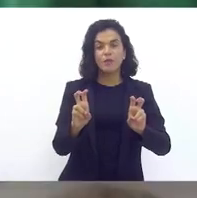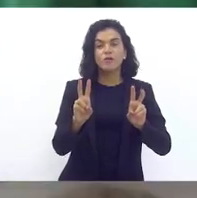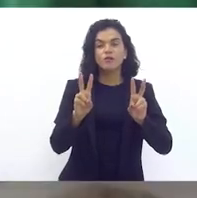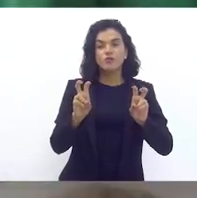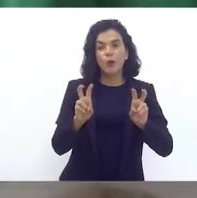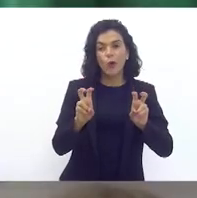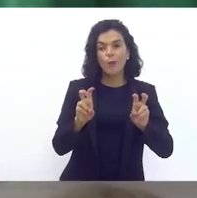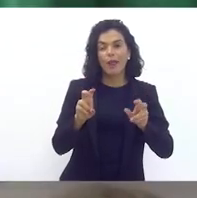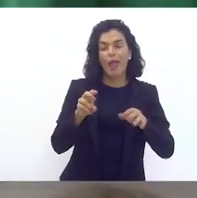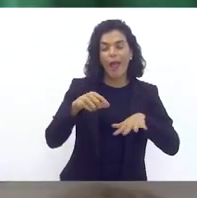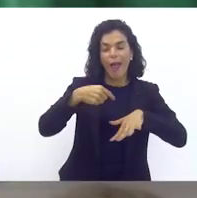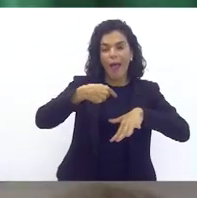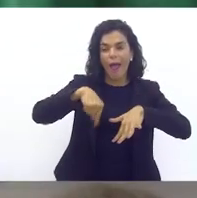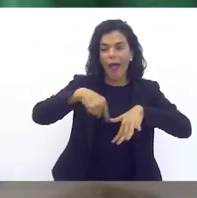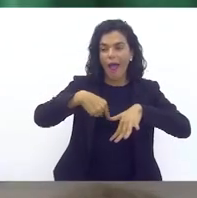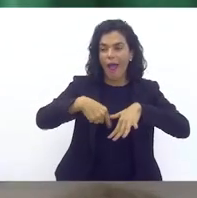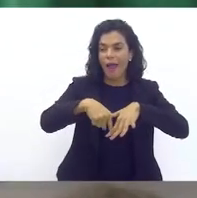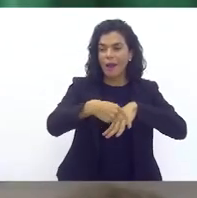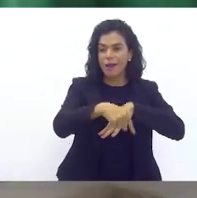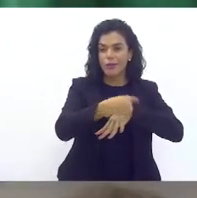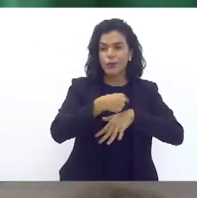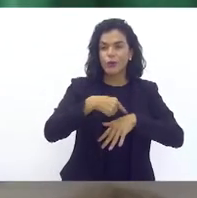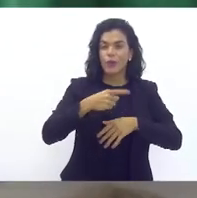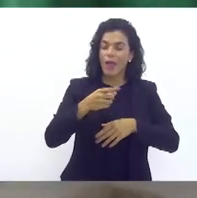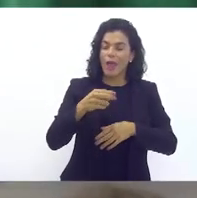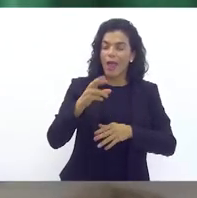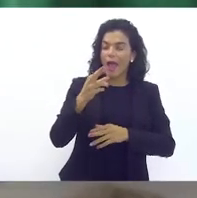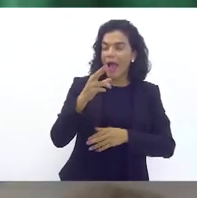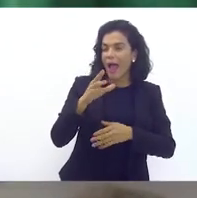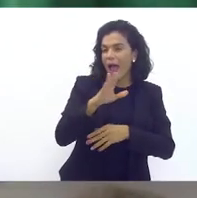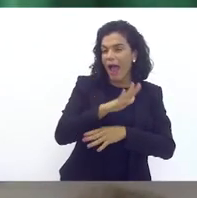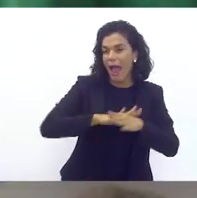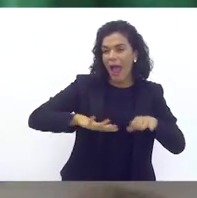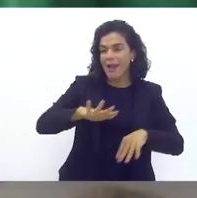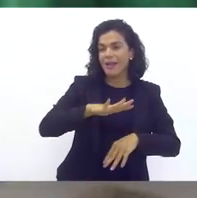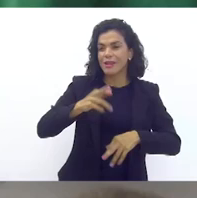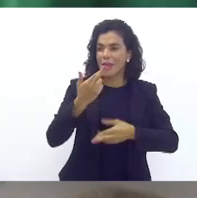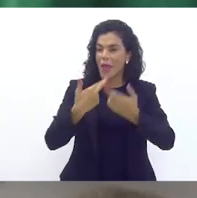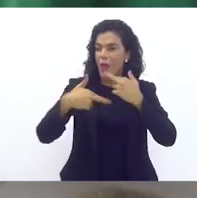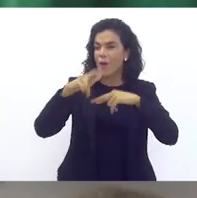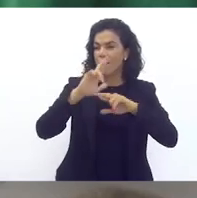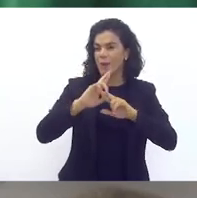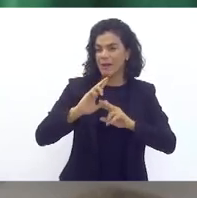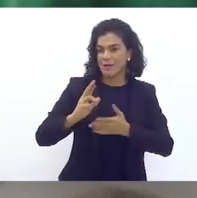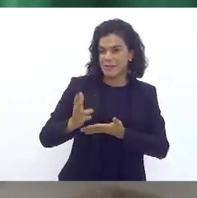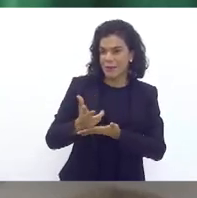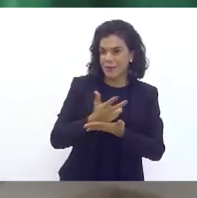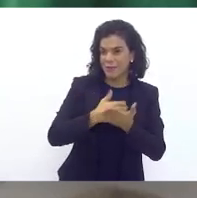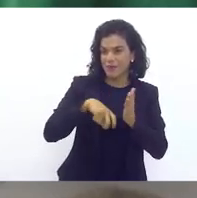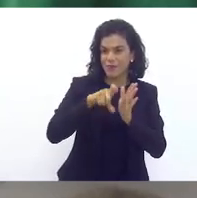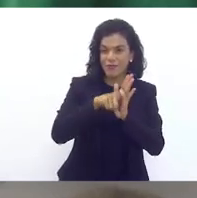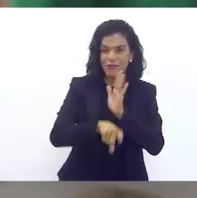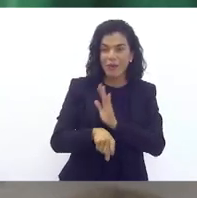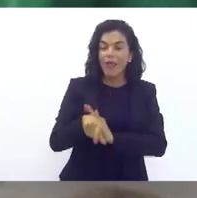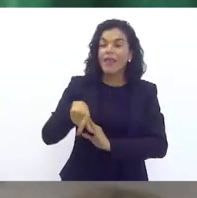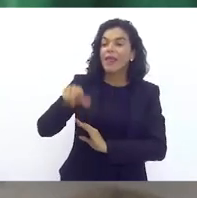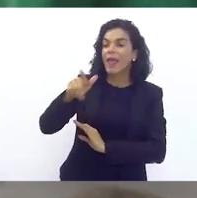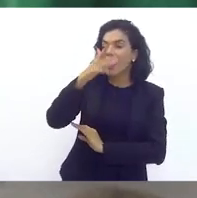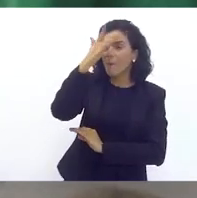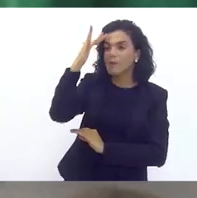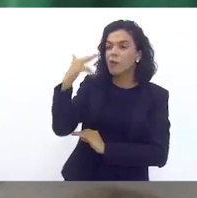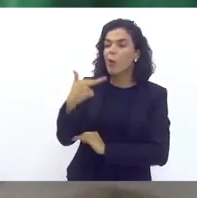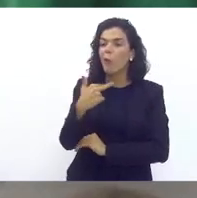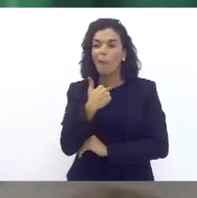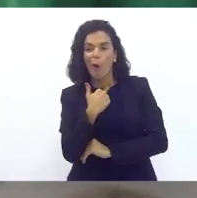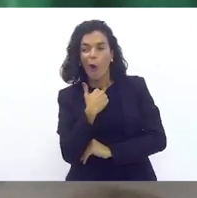governo que acabam sendo etéreos, né? A Comissão de Recuperação Fiscal. Eu vou buscar entender quem é a pessoa que disse que não